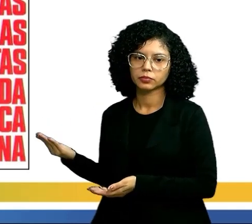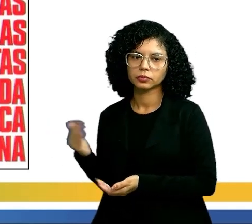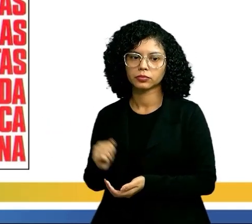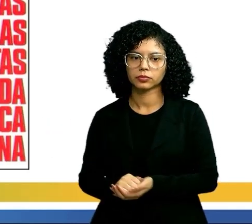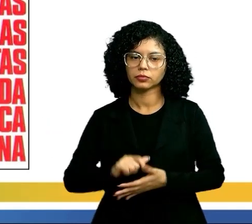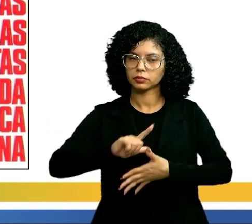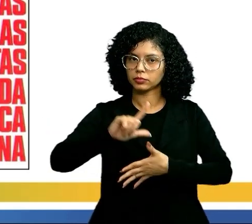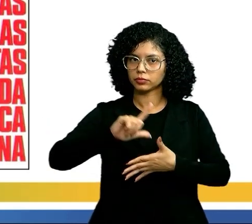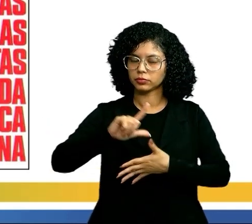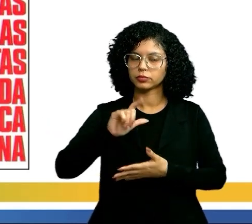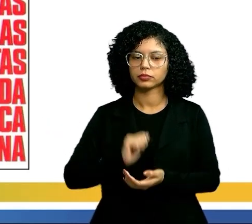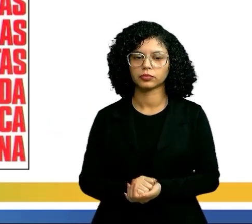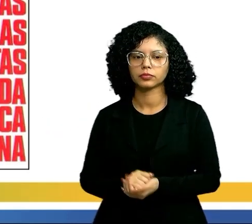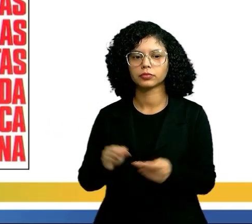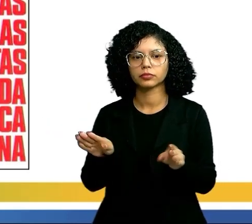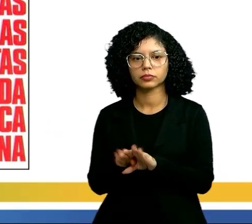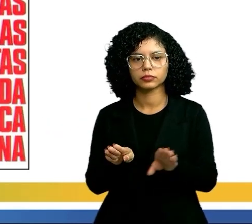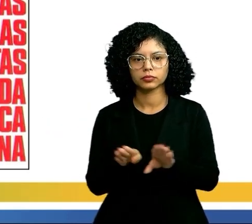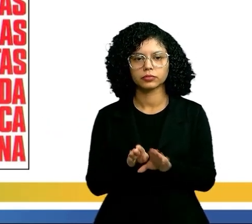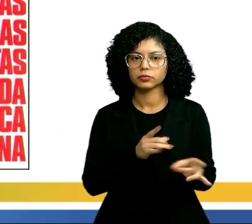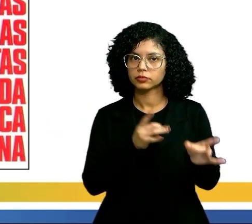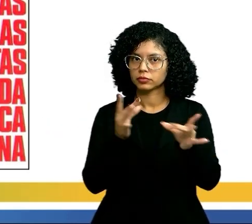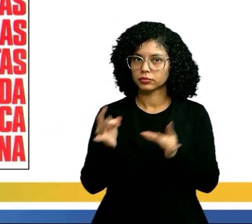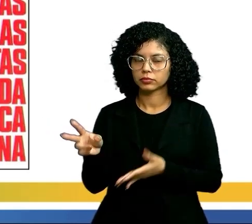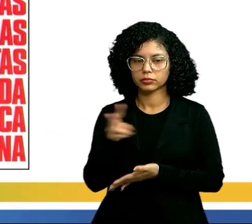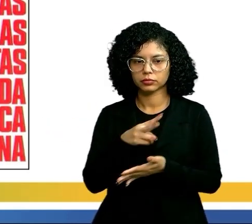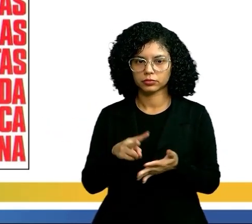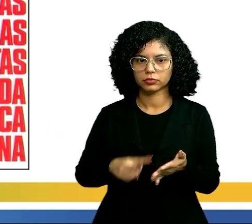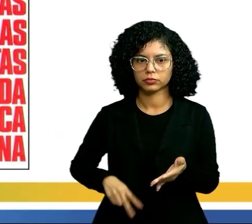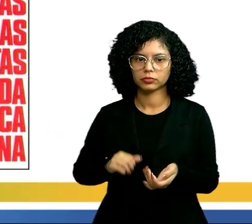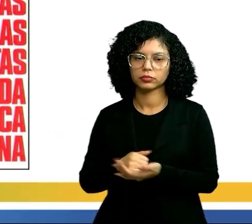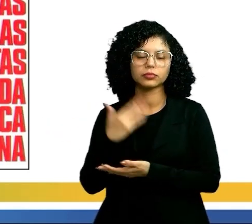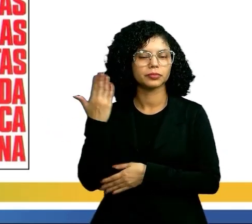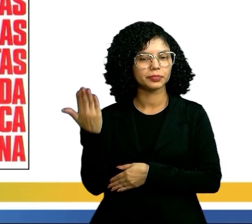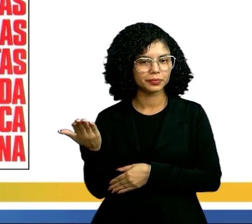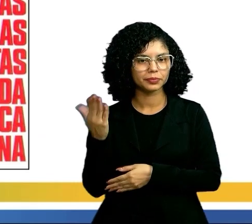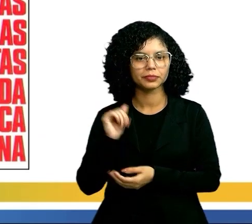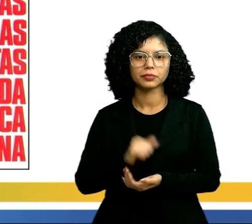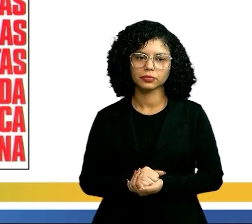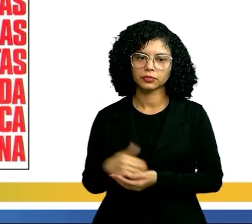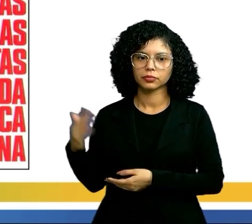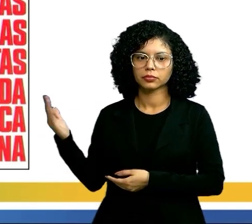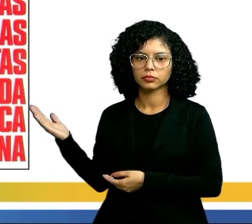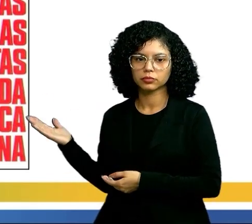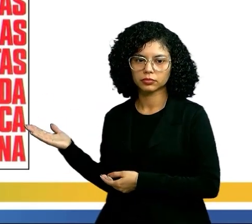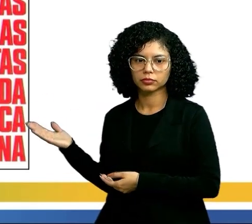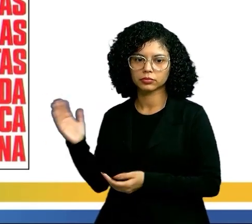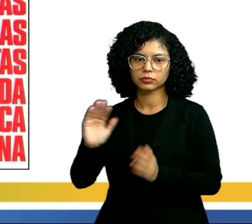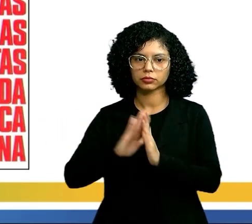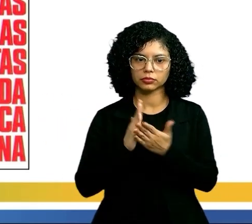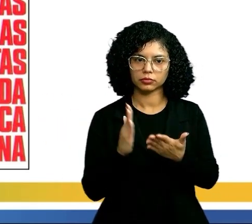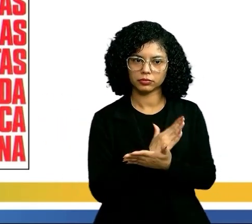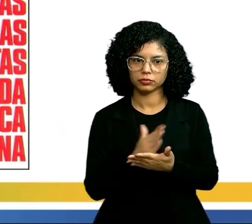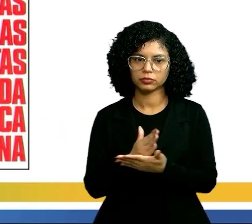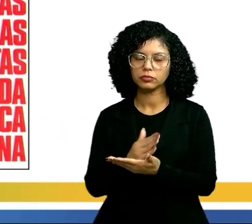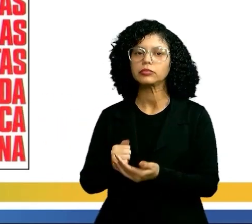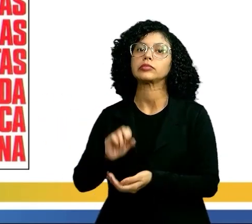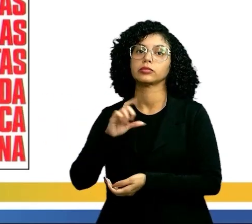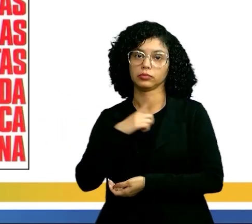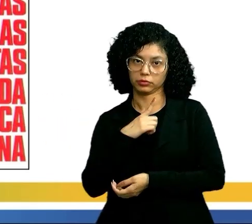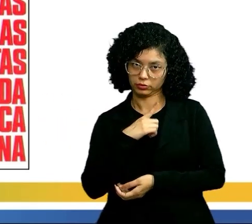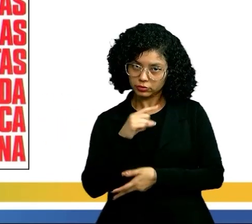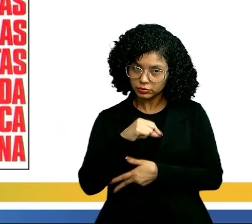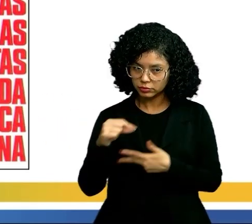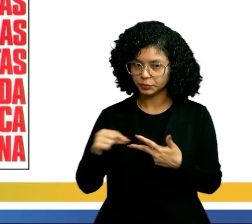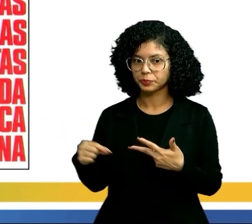América Latina, e temos também uma dica de leitura para vocês aí, um livro que ele não cai, ele despenca no